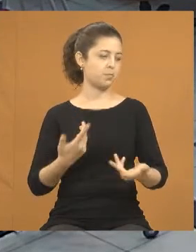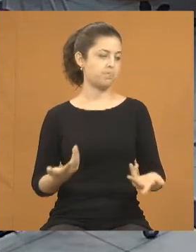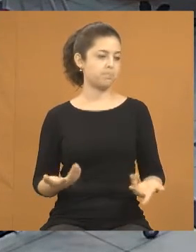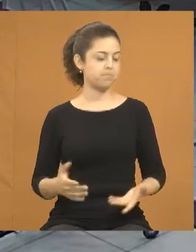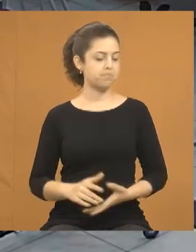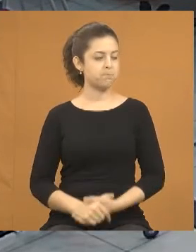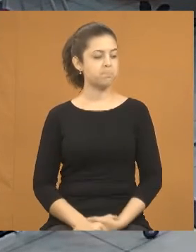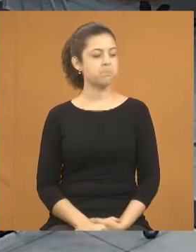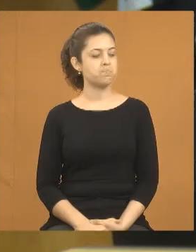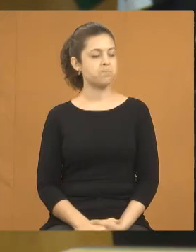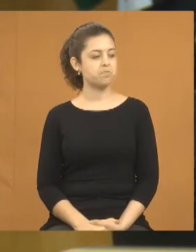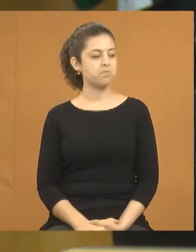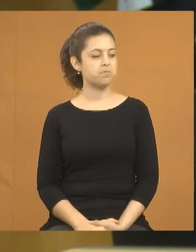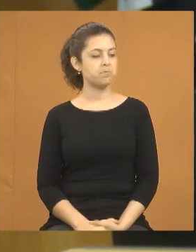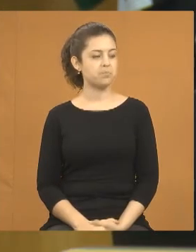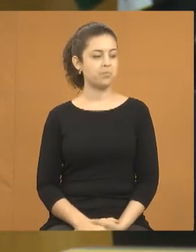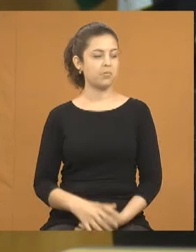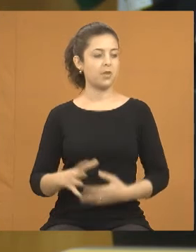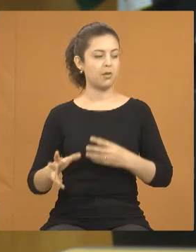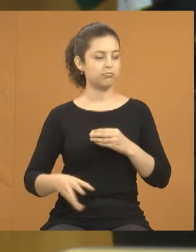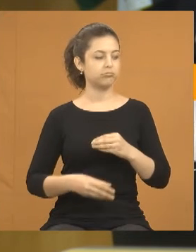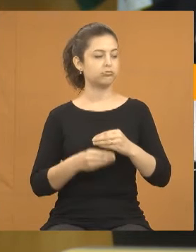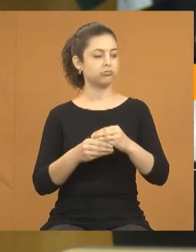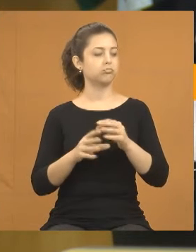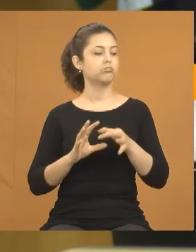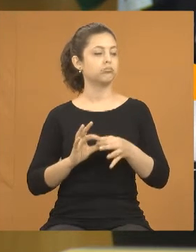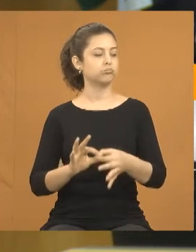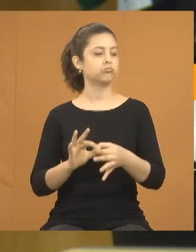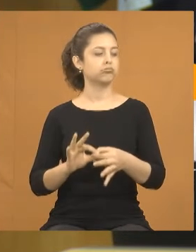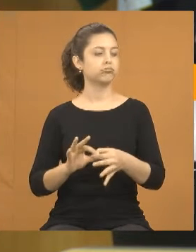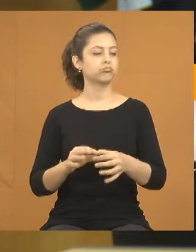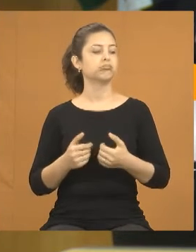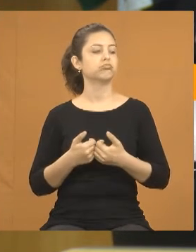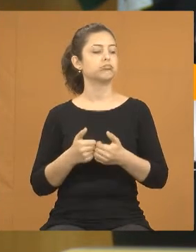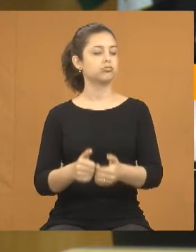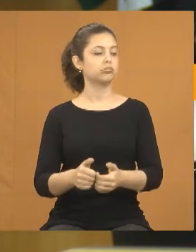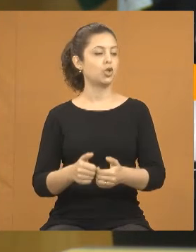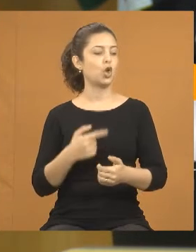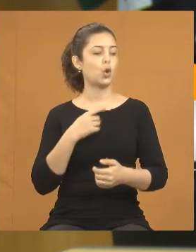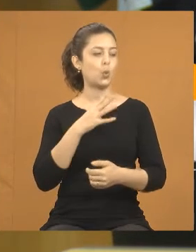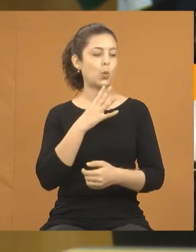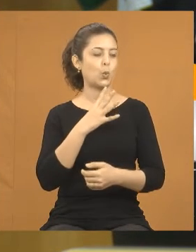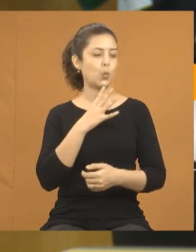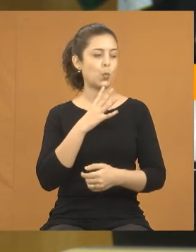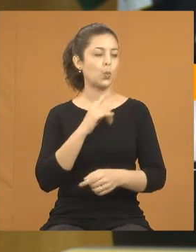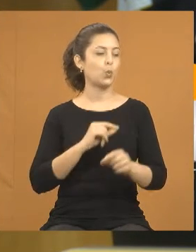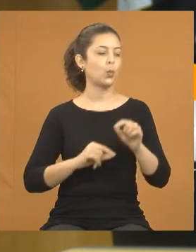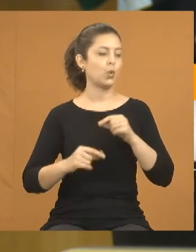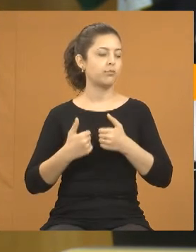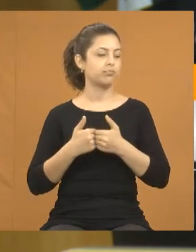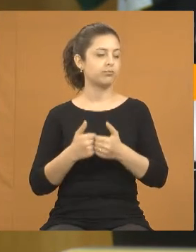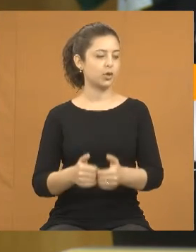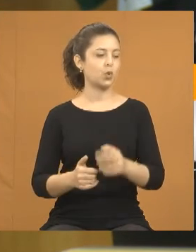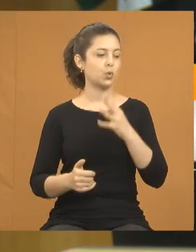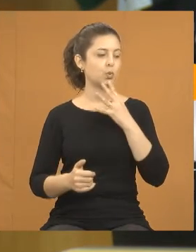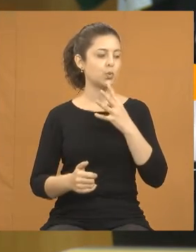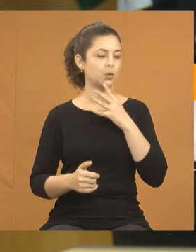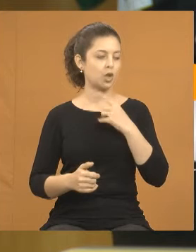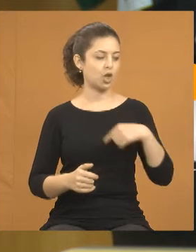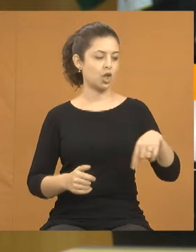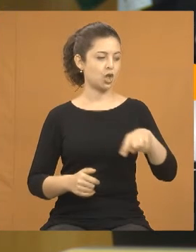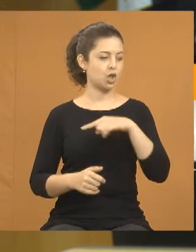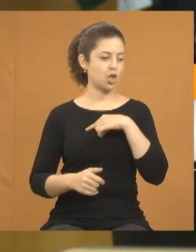funciona, né, de estar incorporando com a gente em relação ao transporte, porque a gente conhece a fundo o transporte, para que a